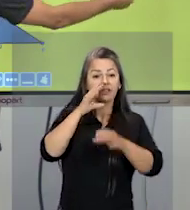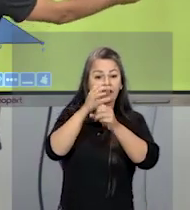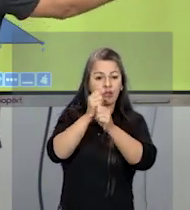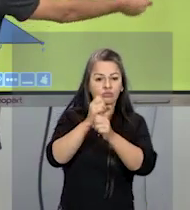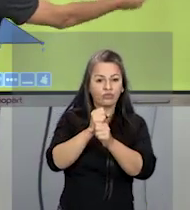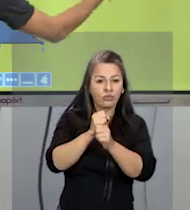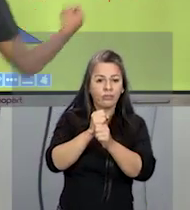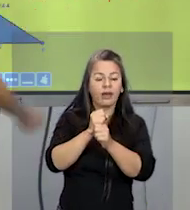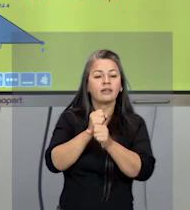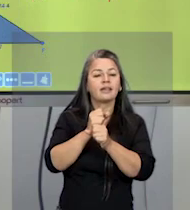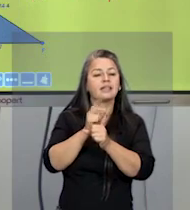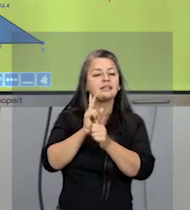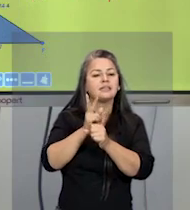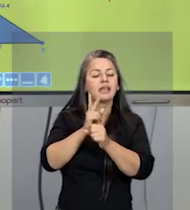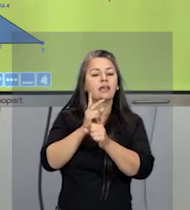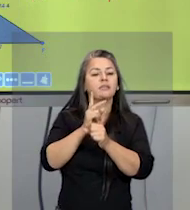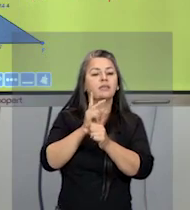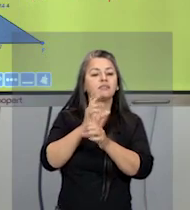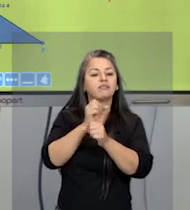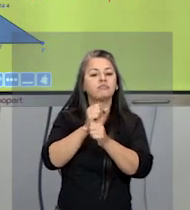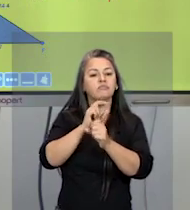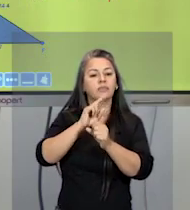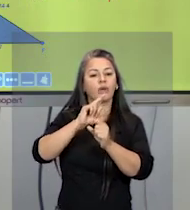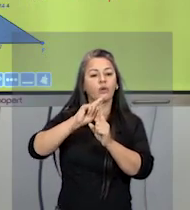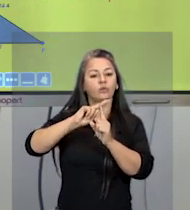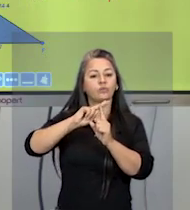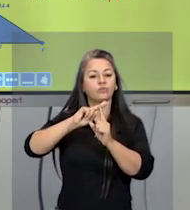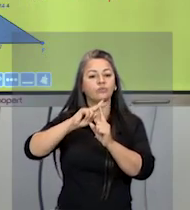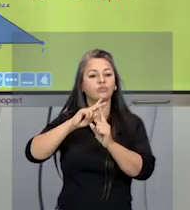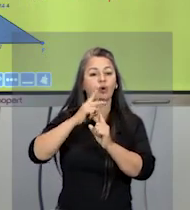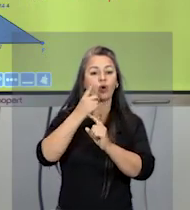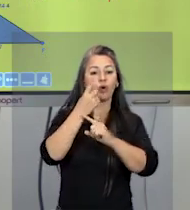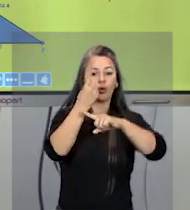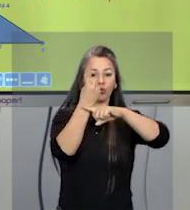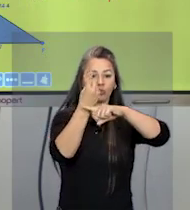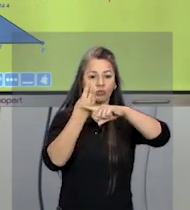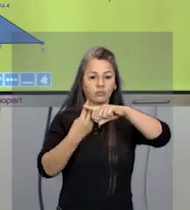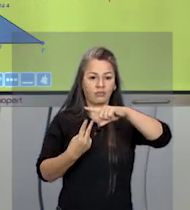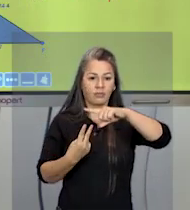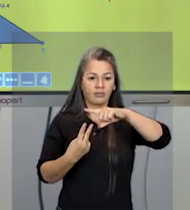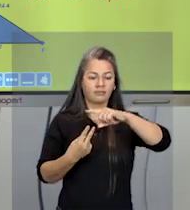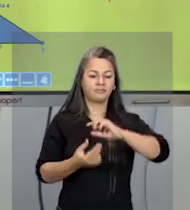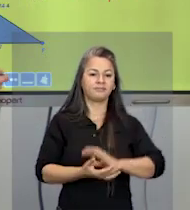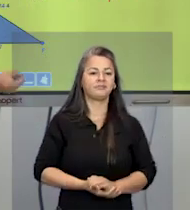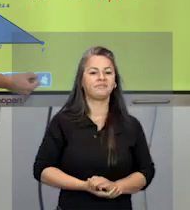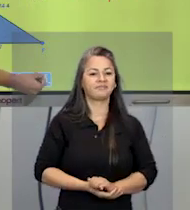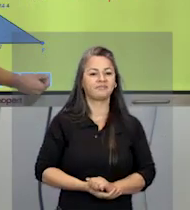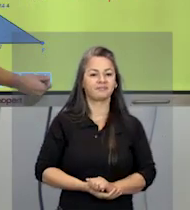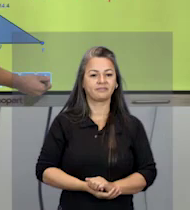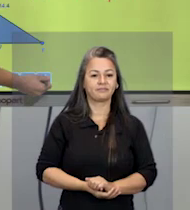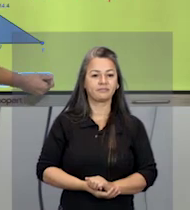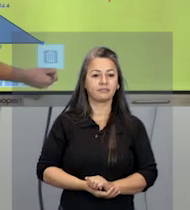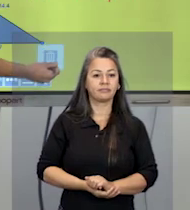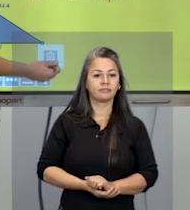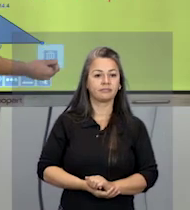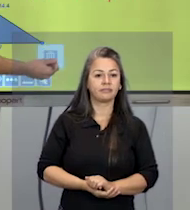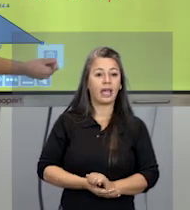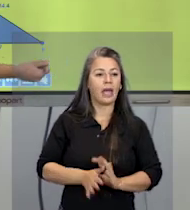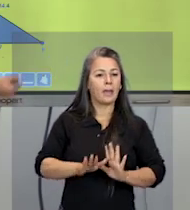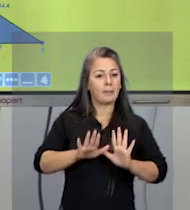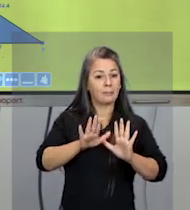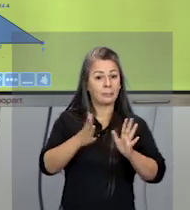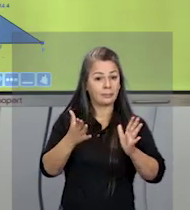for simplificando, vai dar sempre 1/2. Então, eles são semelhantes. Agora nós vamos ver o perímetro. Será que com perímetro